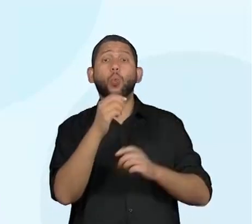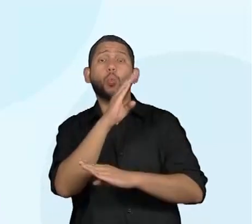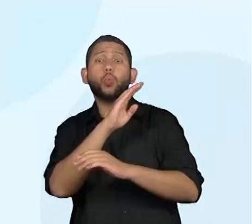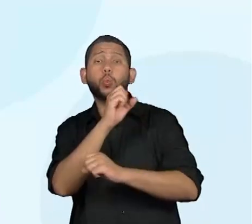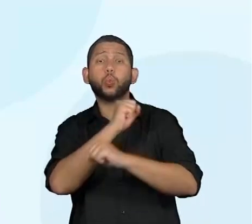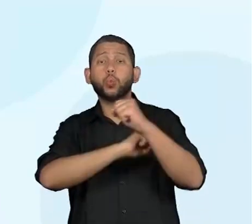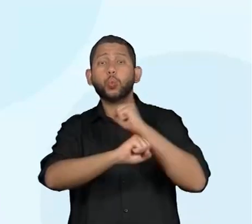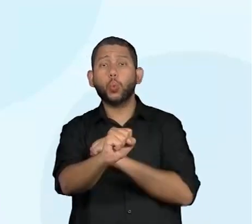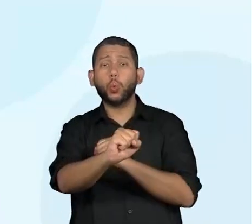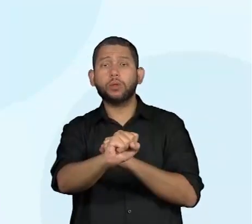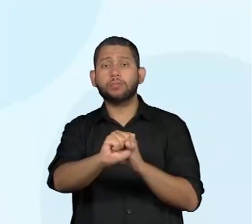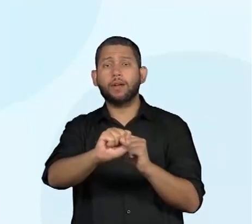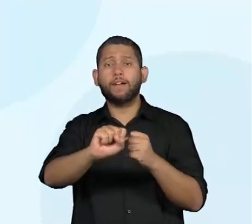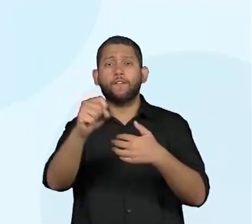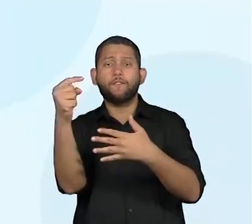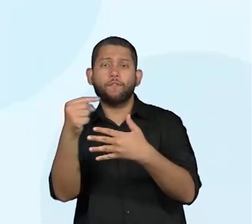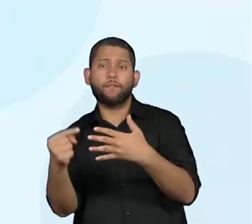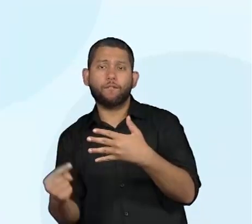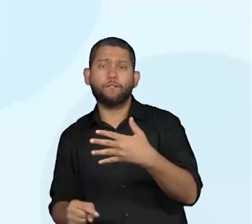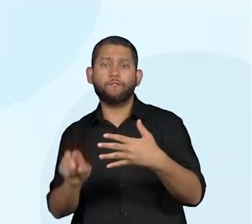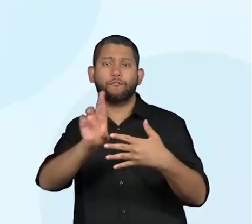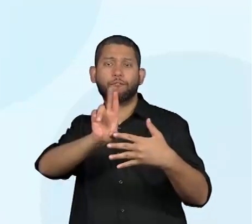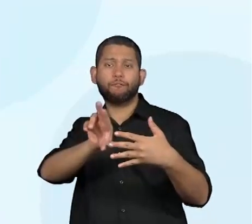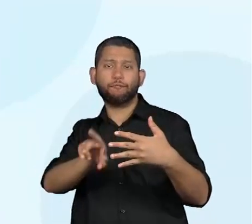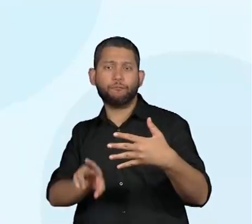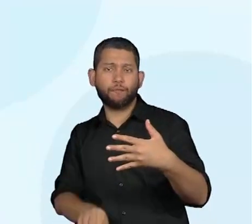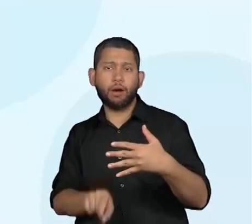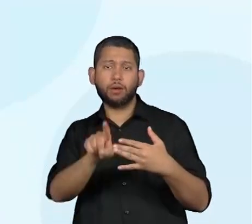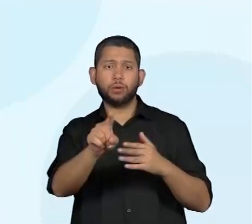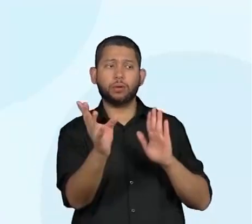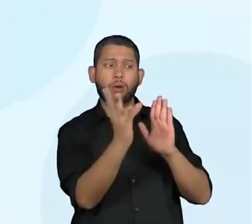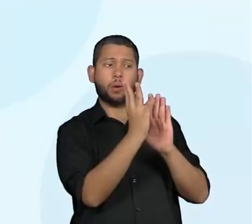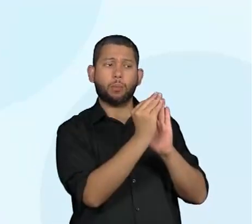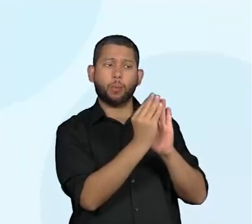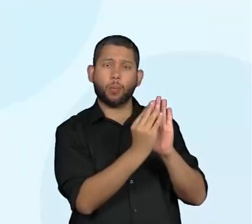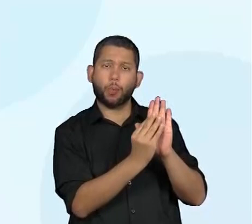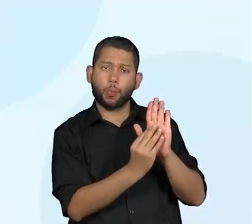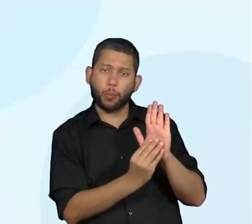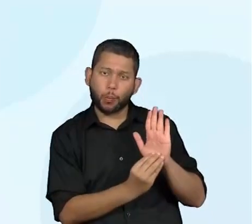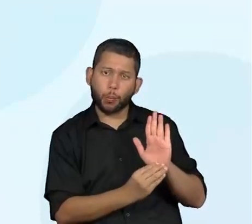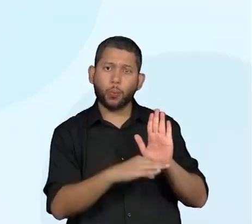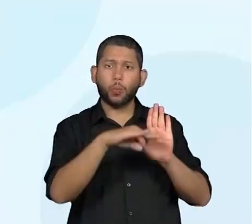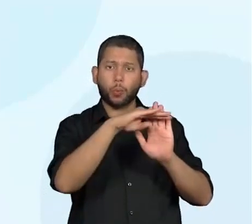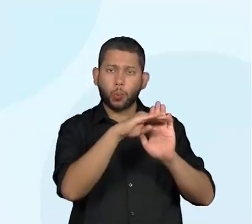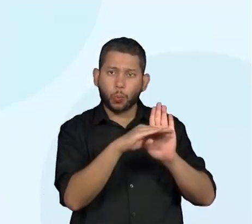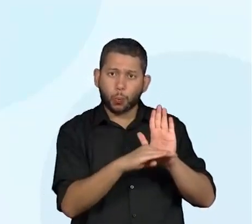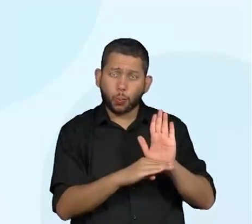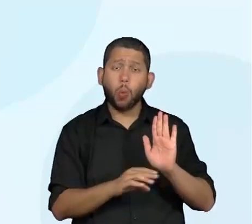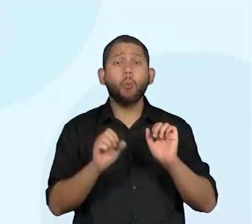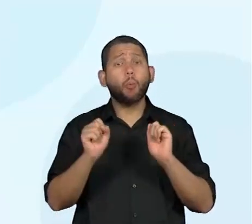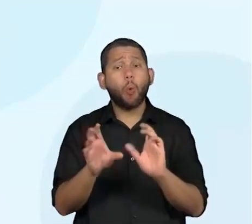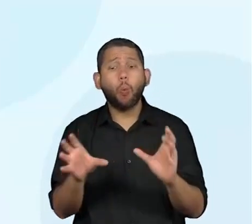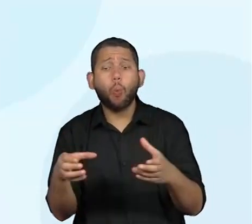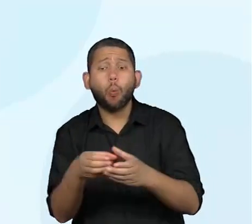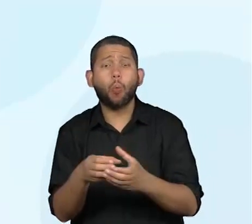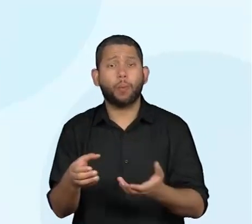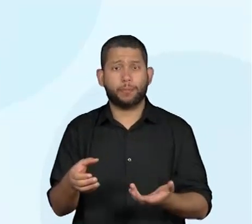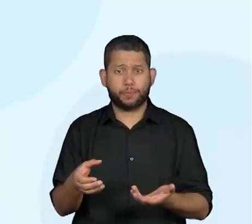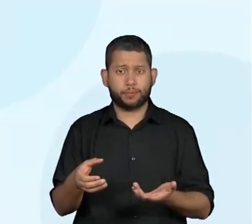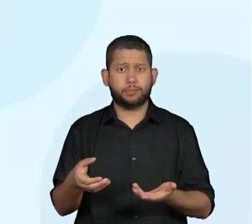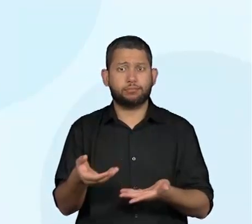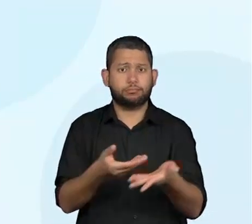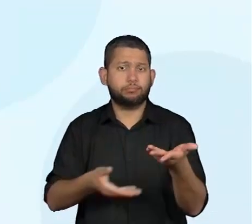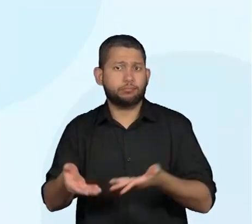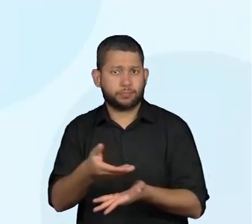de lutas que vocês conhecem. Vocês podem sentar em grupos e montarem aí. Eu vou